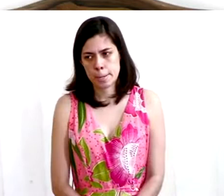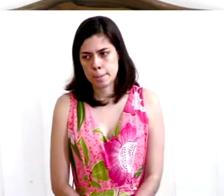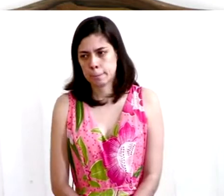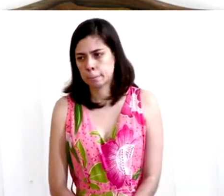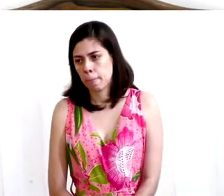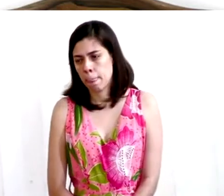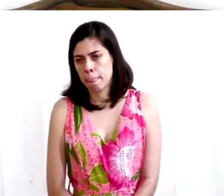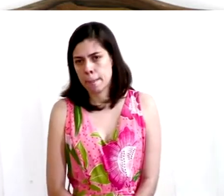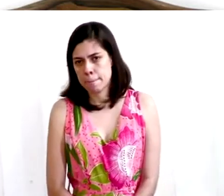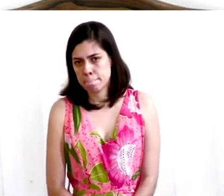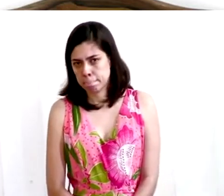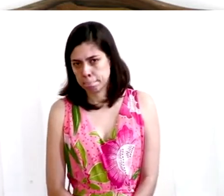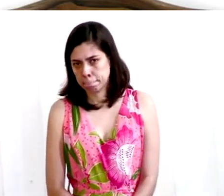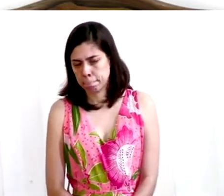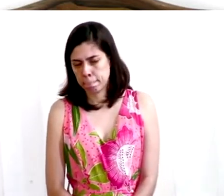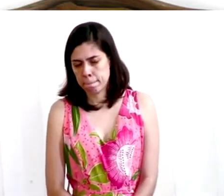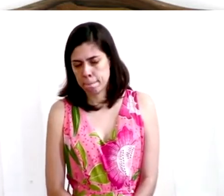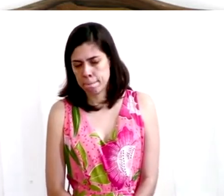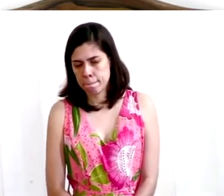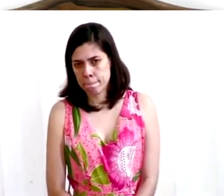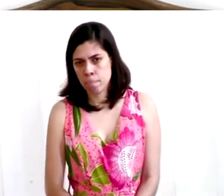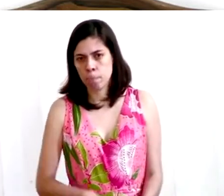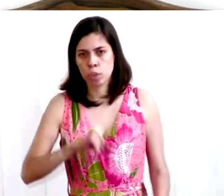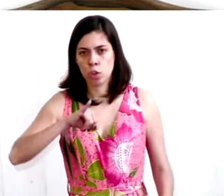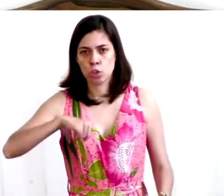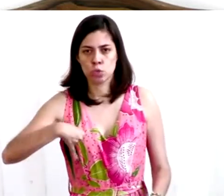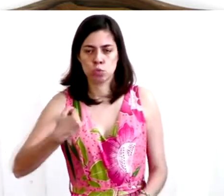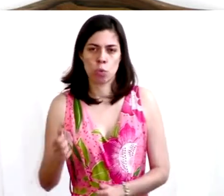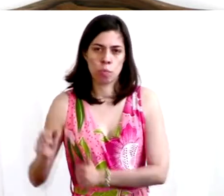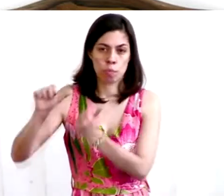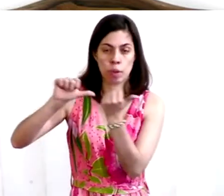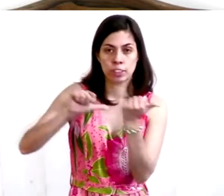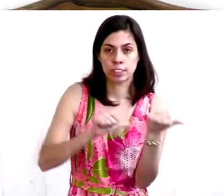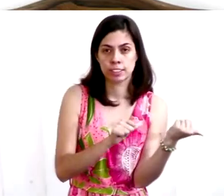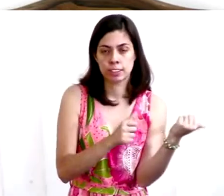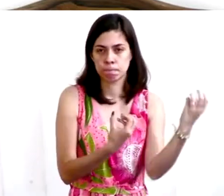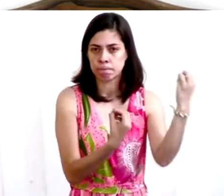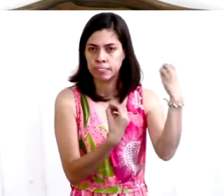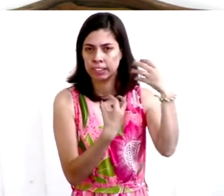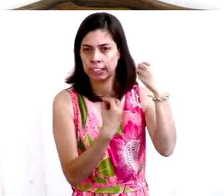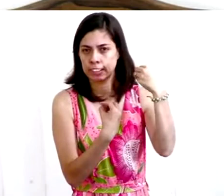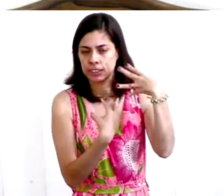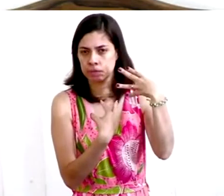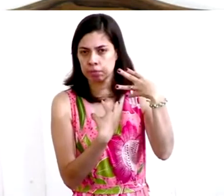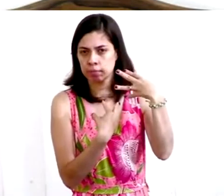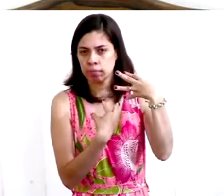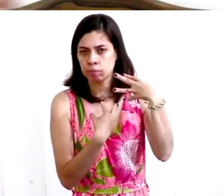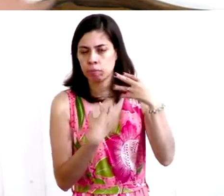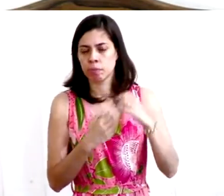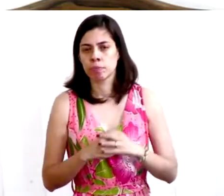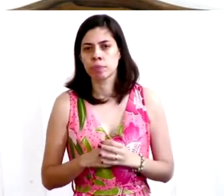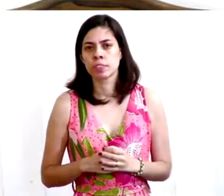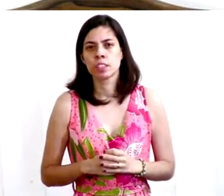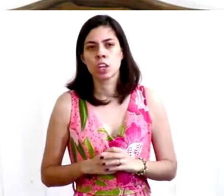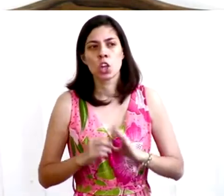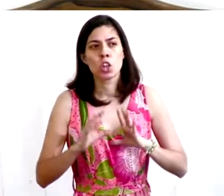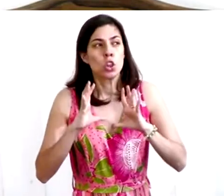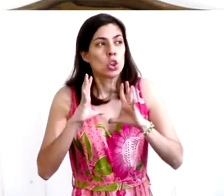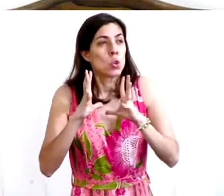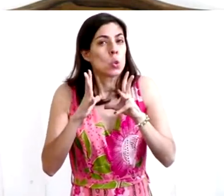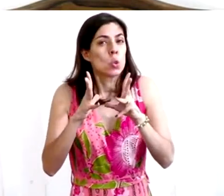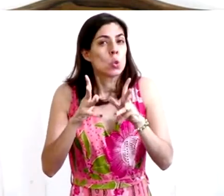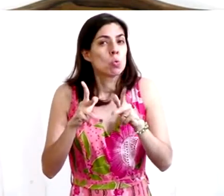graça de Deus foi recebida com o desprezo do homem. João está dizendo que todo o presente de Deus